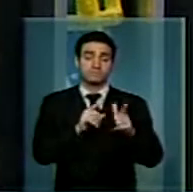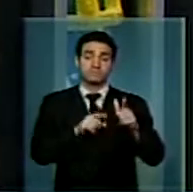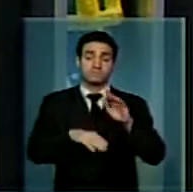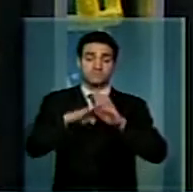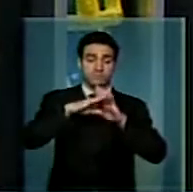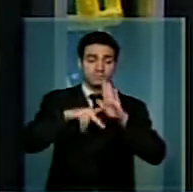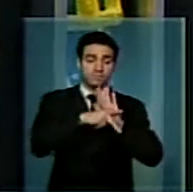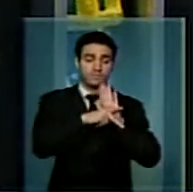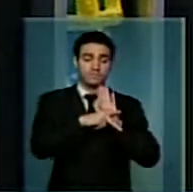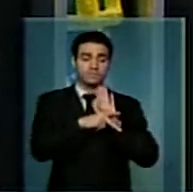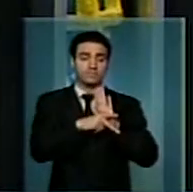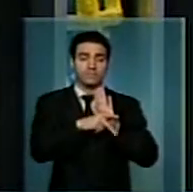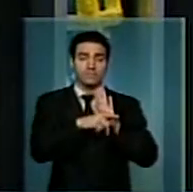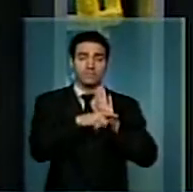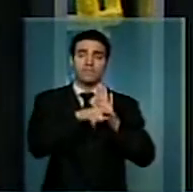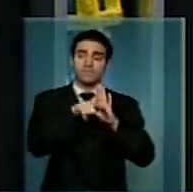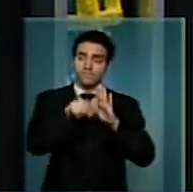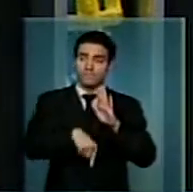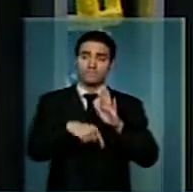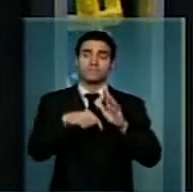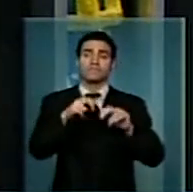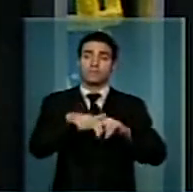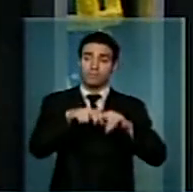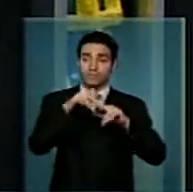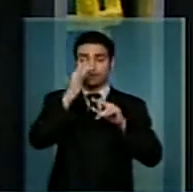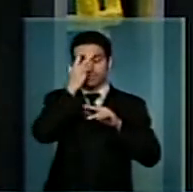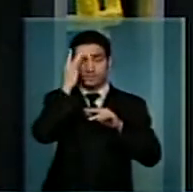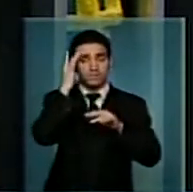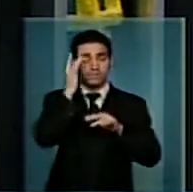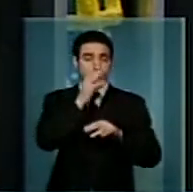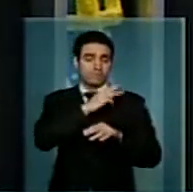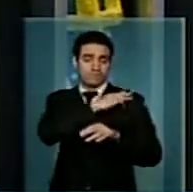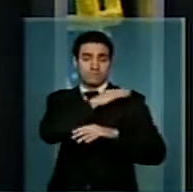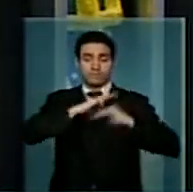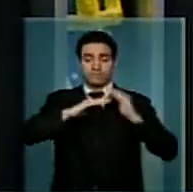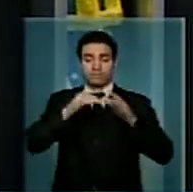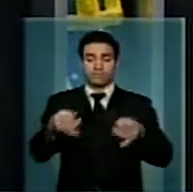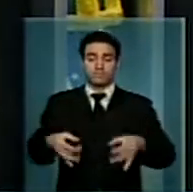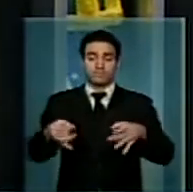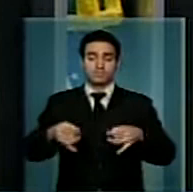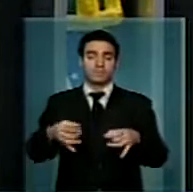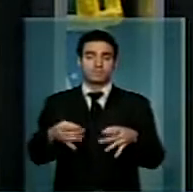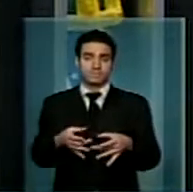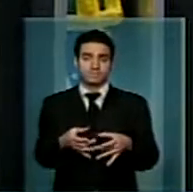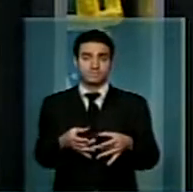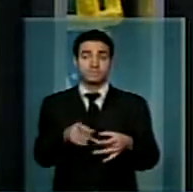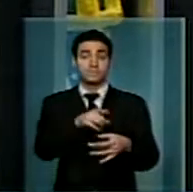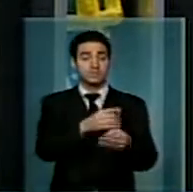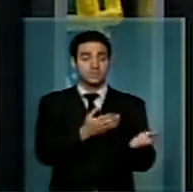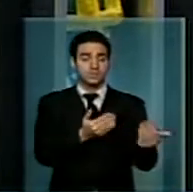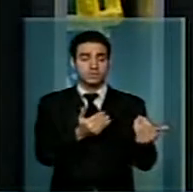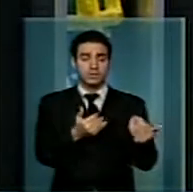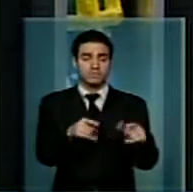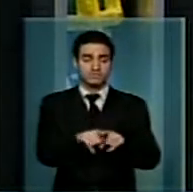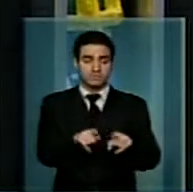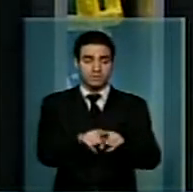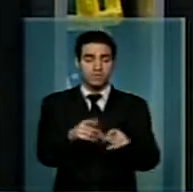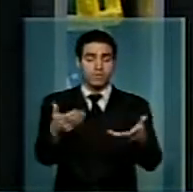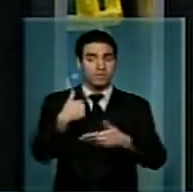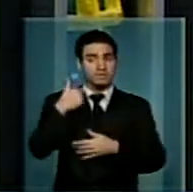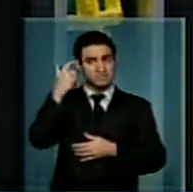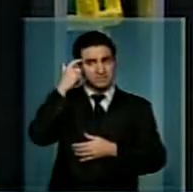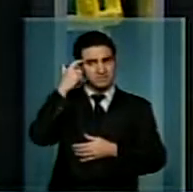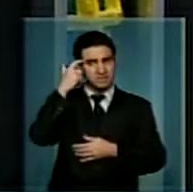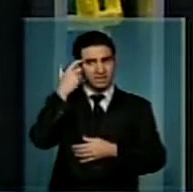é a grande responsável por essas evasões. O que é mais grave, além das evasões? A garotada também, hoje em dia, pensa duas